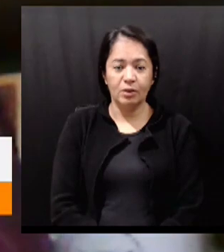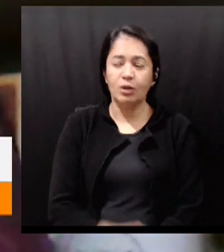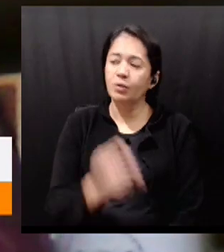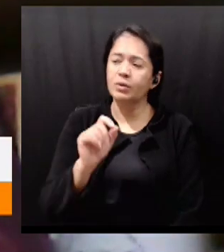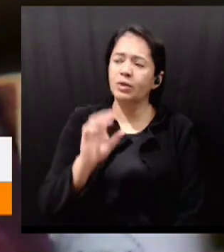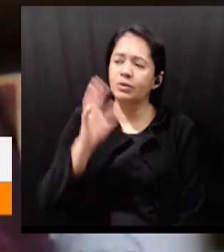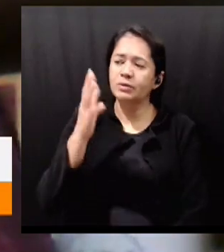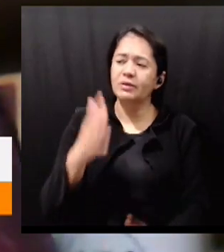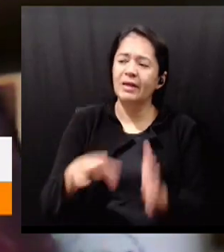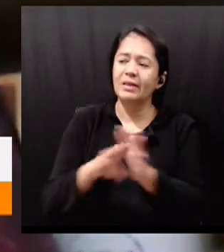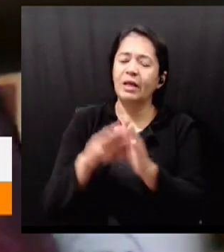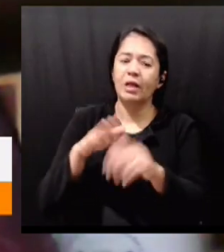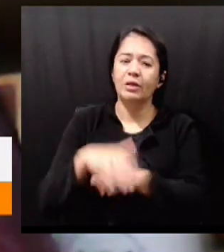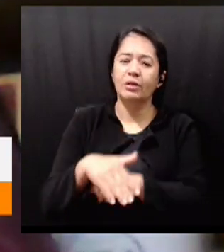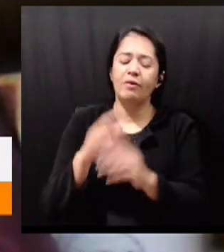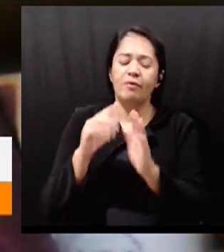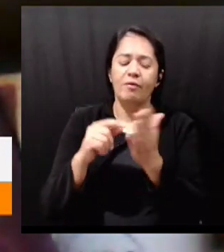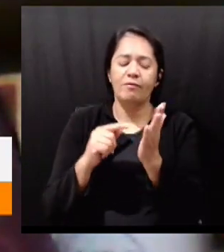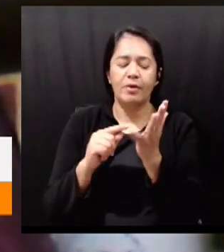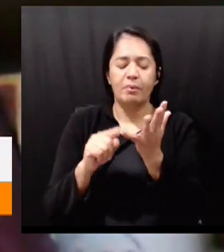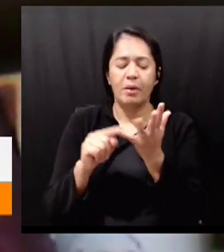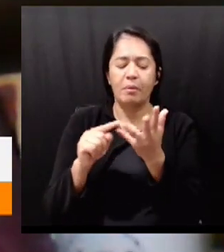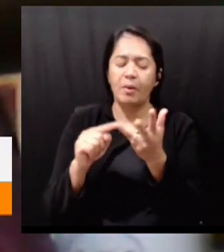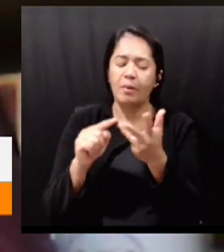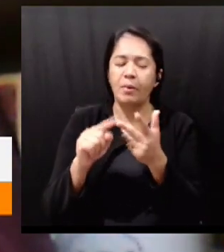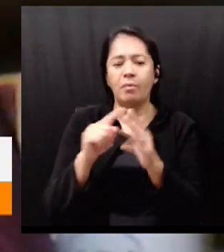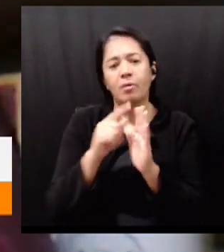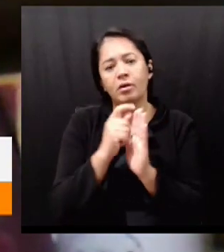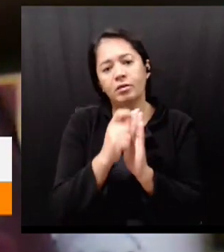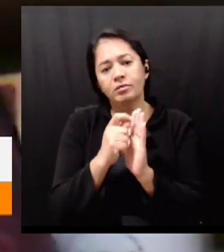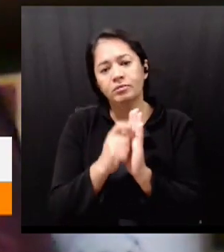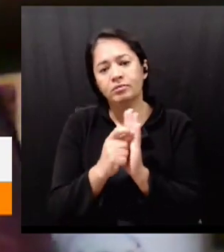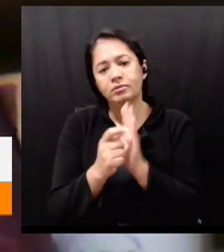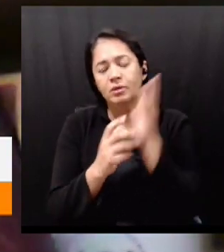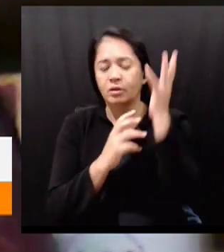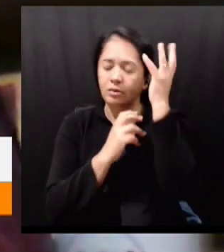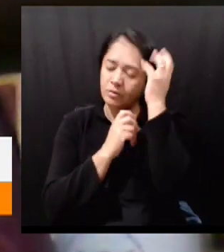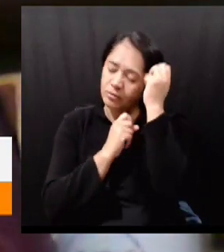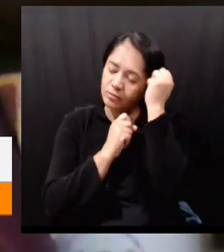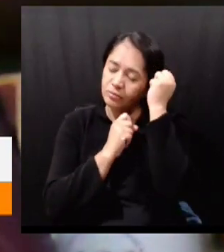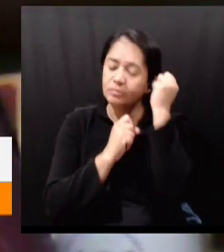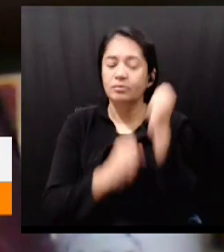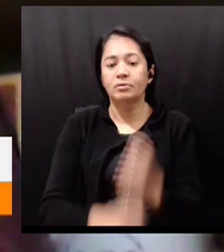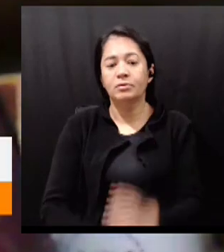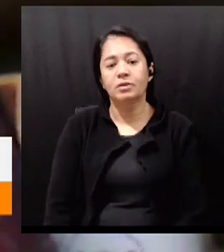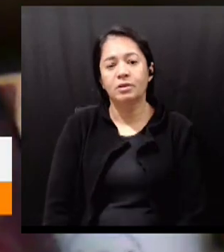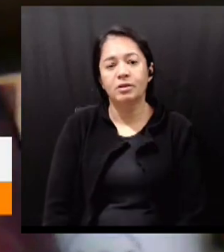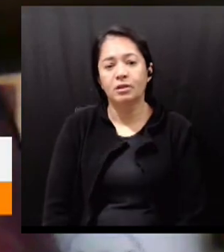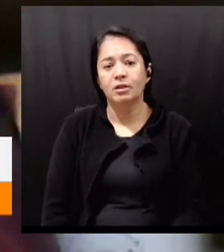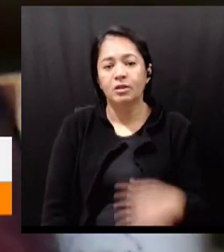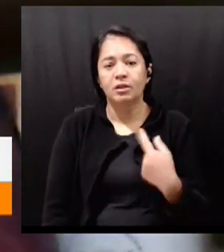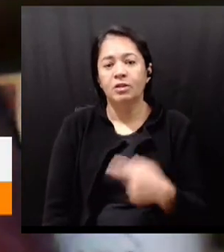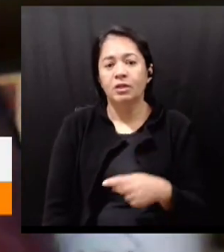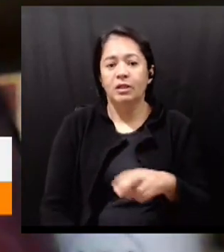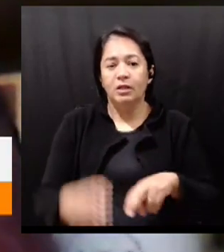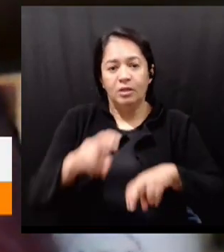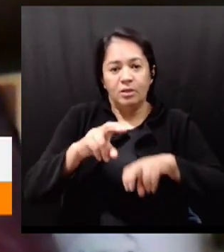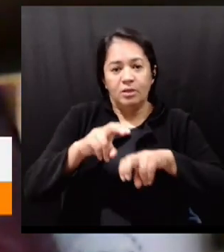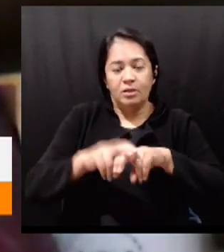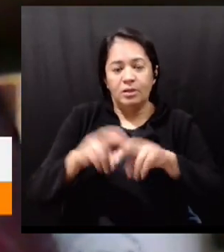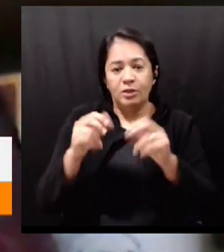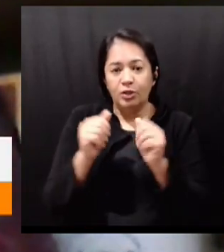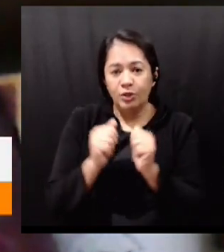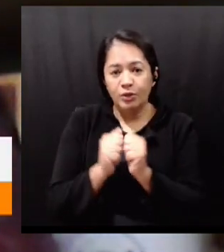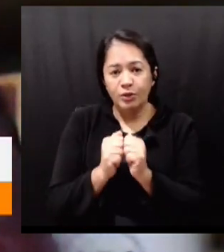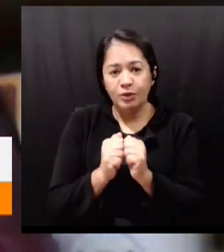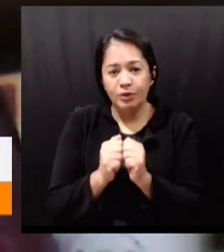isso, isso e isso, deitei e dormi. Quando a gente senta com elas, para